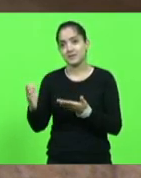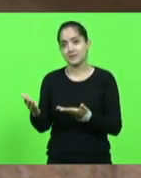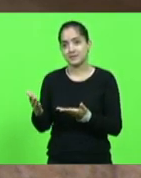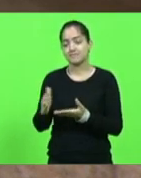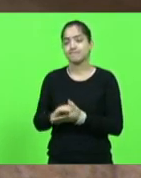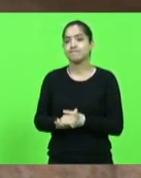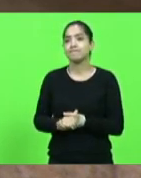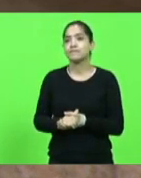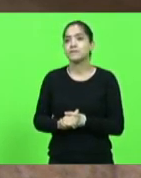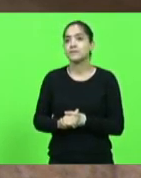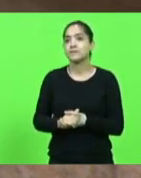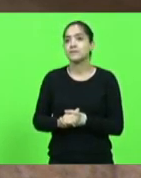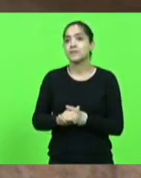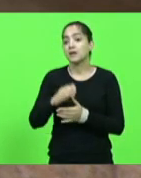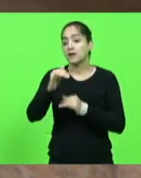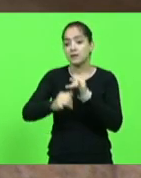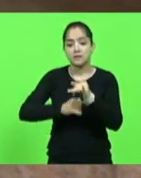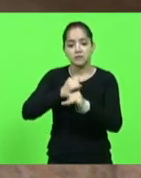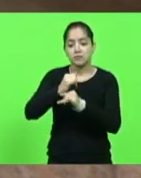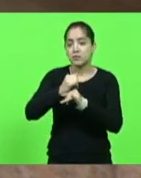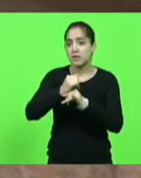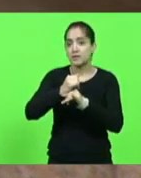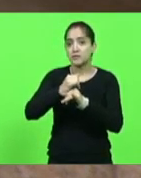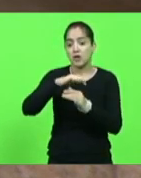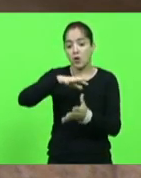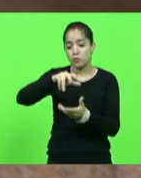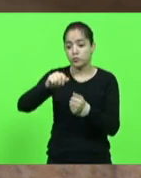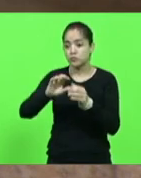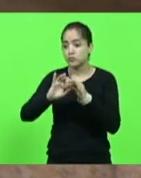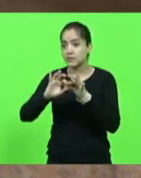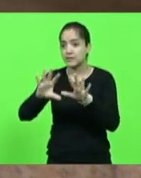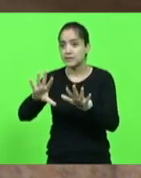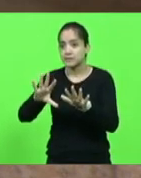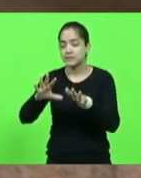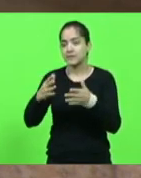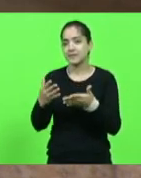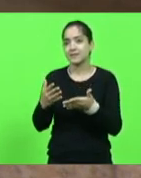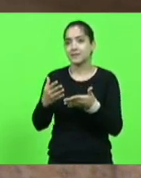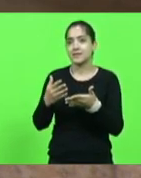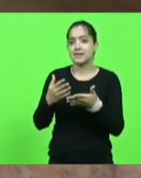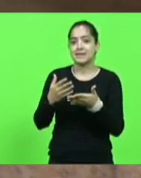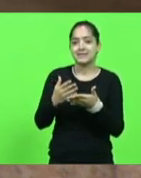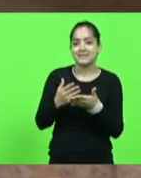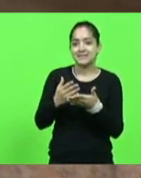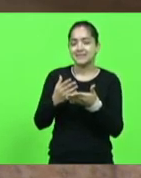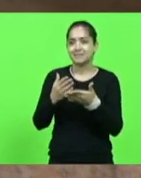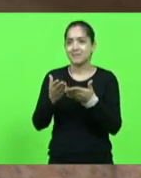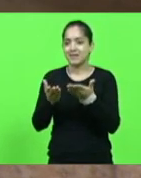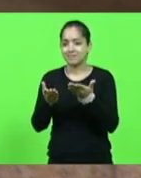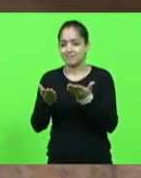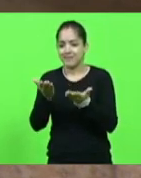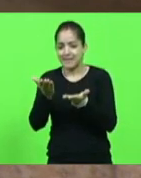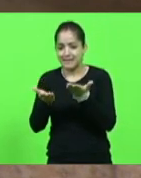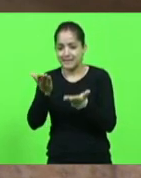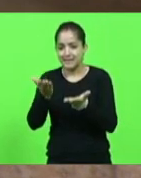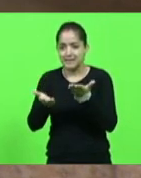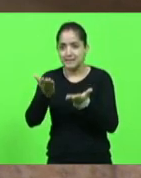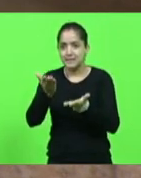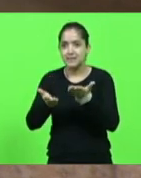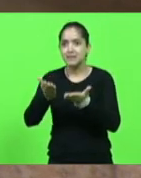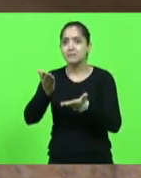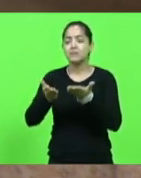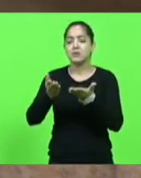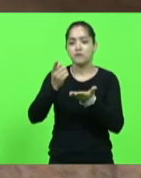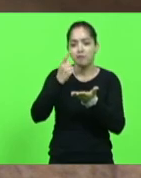a internet é um mundo livre, né? E se as crianças não tiverem filtro, se as famílias não tiverem consciência da importância de